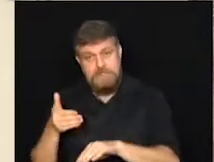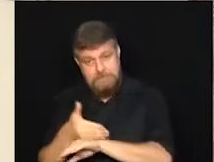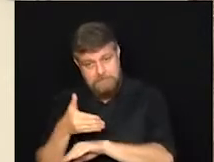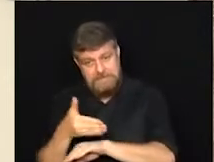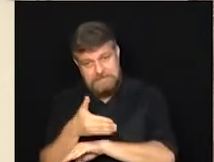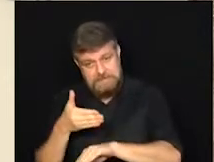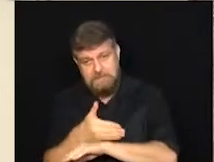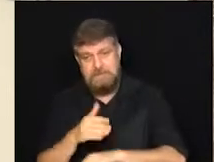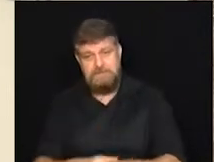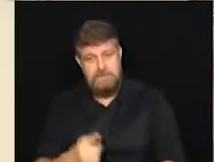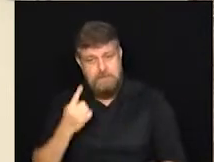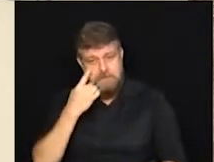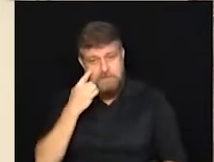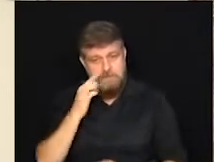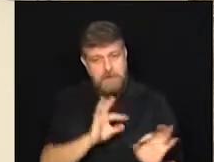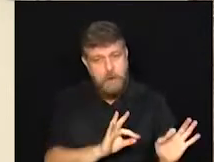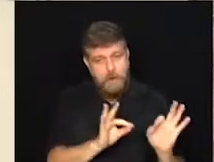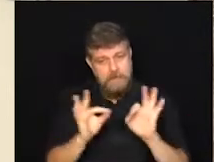Câmara. Vamos acompanhar.